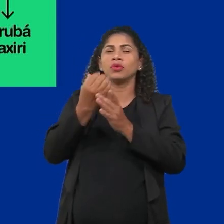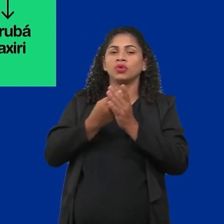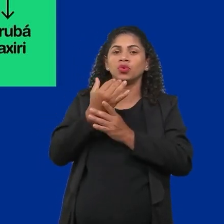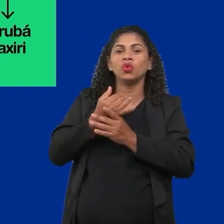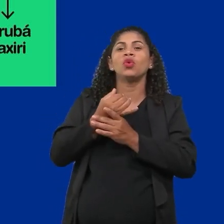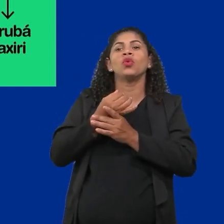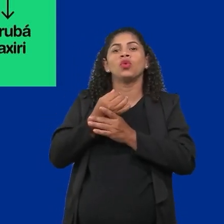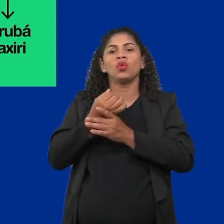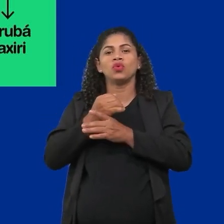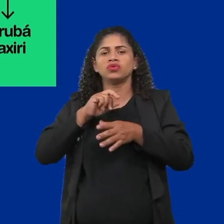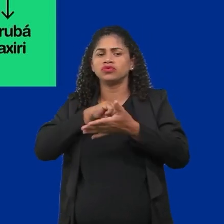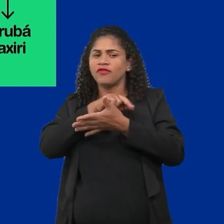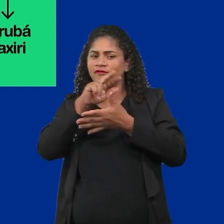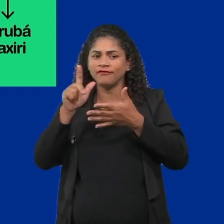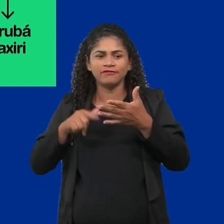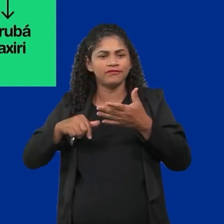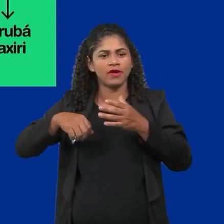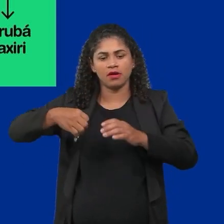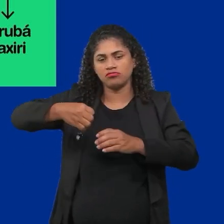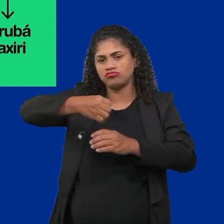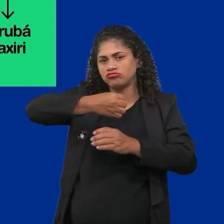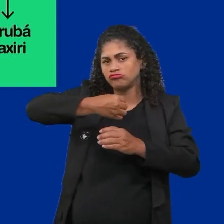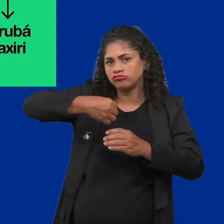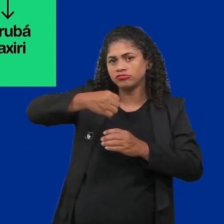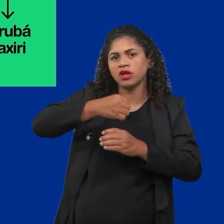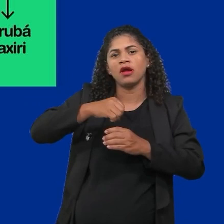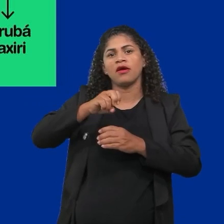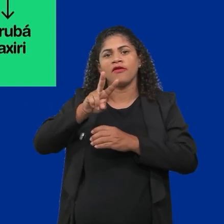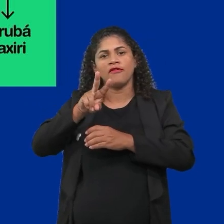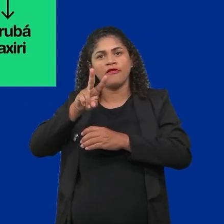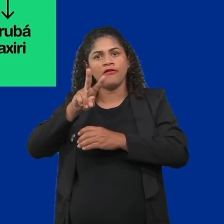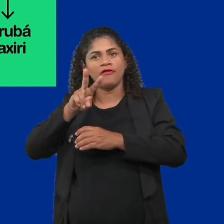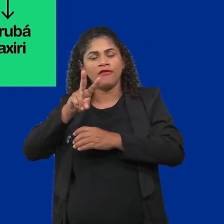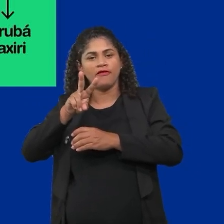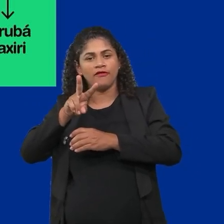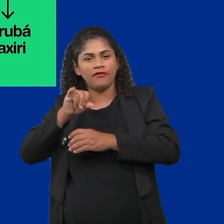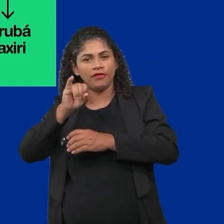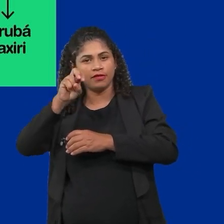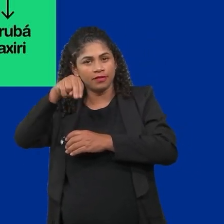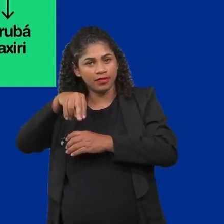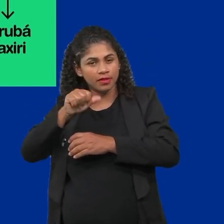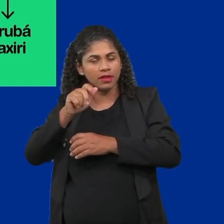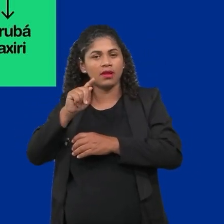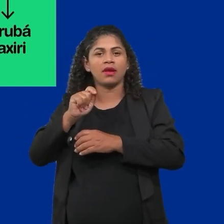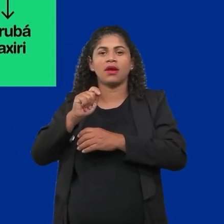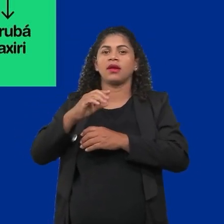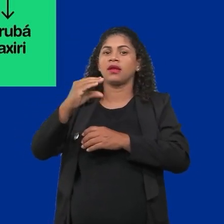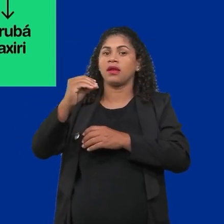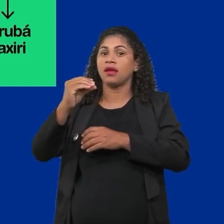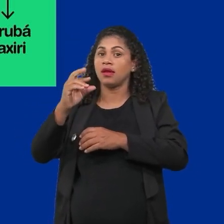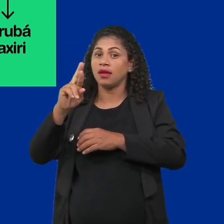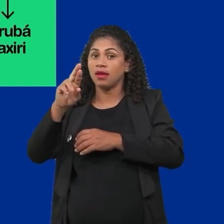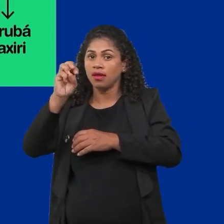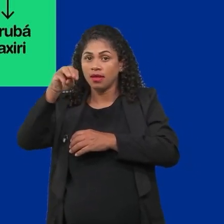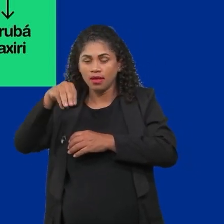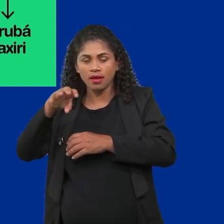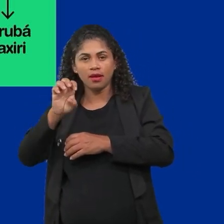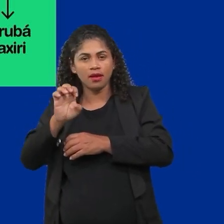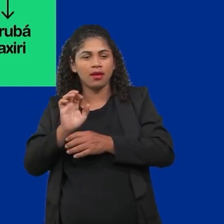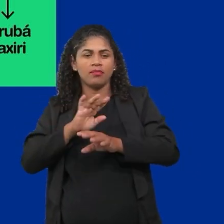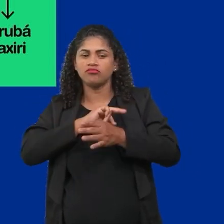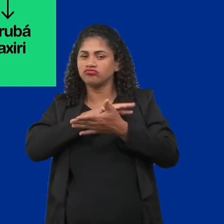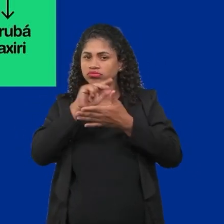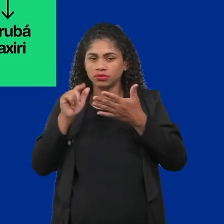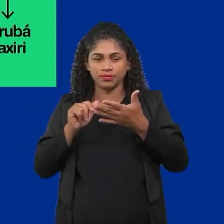cremes e do próprio vinagre. A Saccharomyces, ela vai ter a produção ali